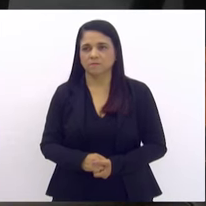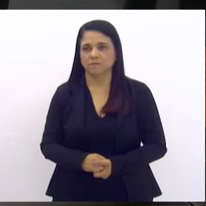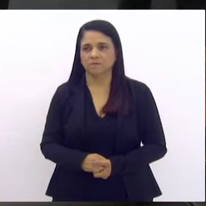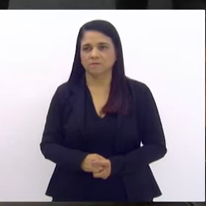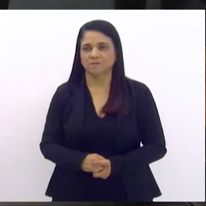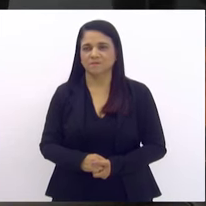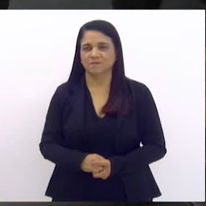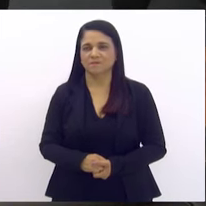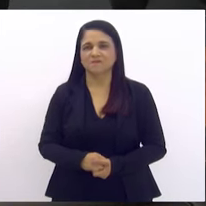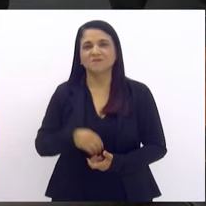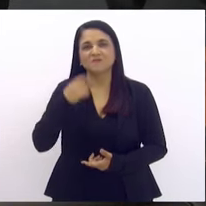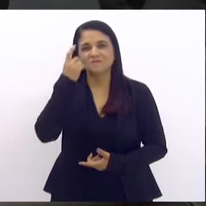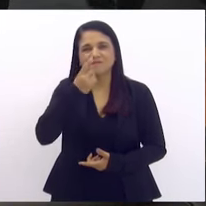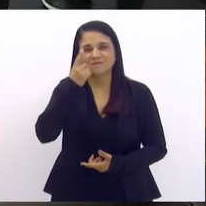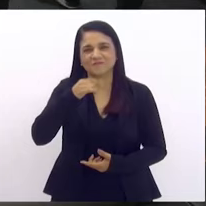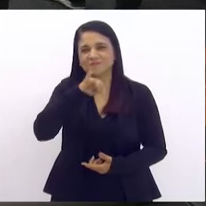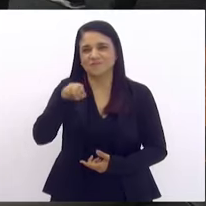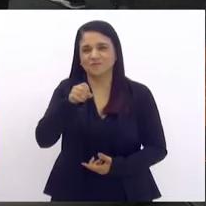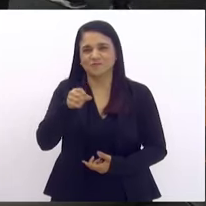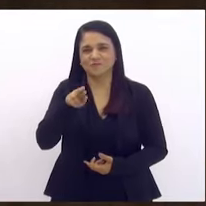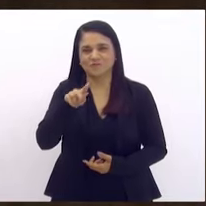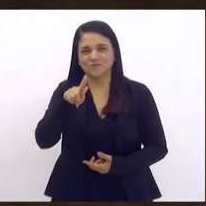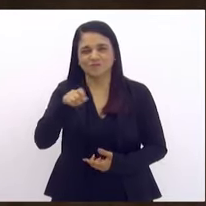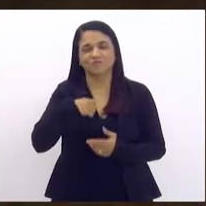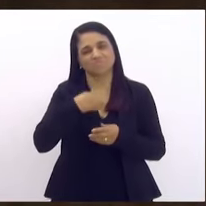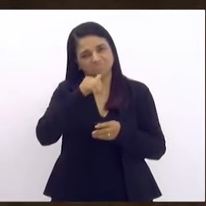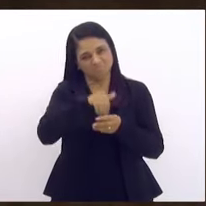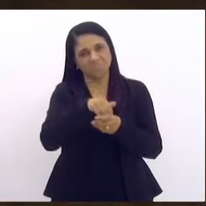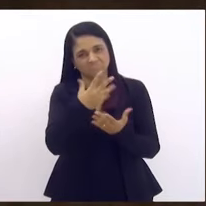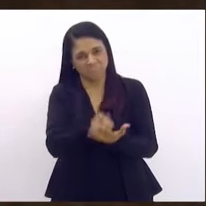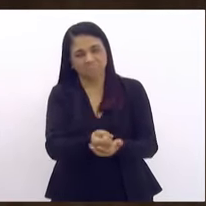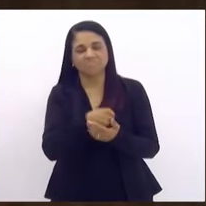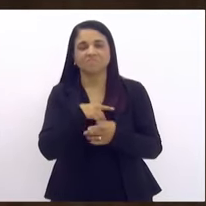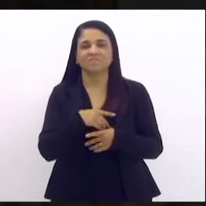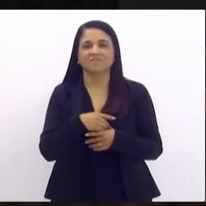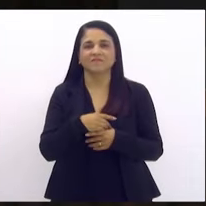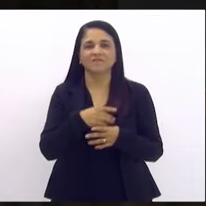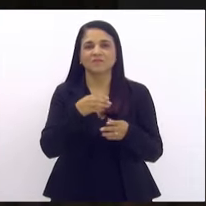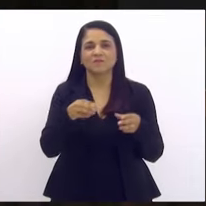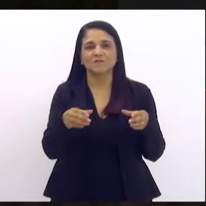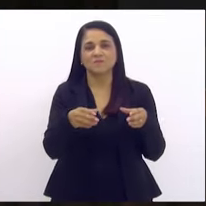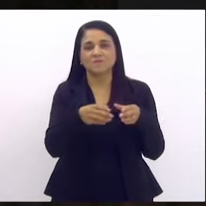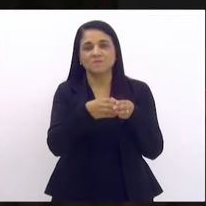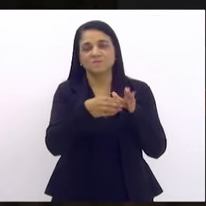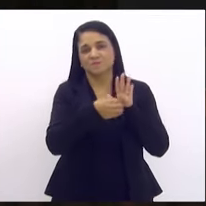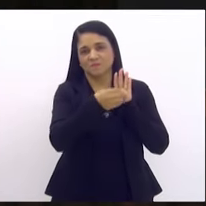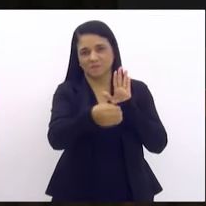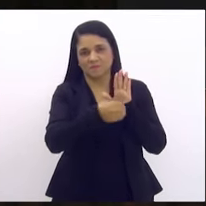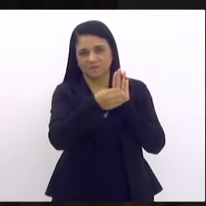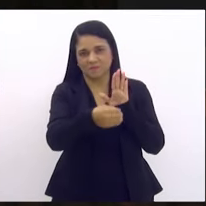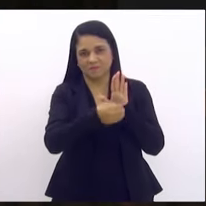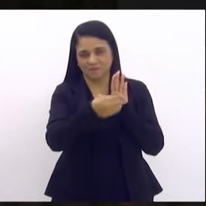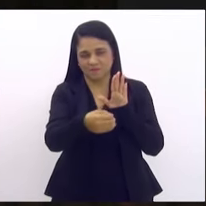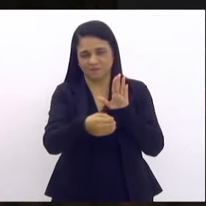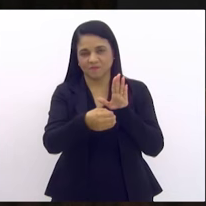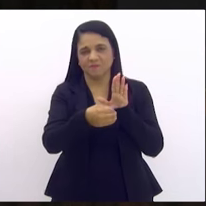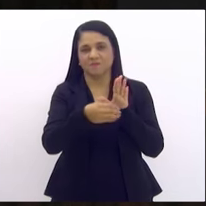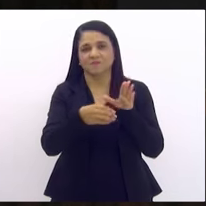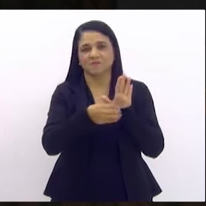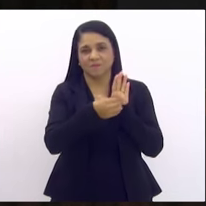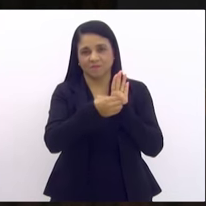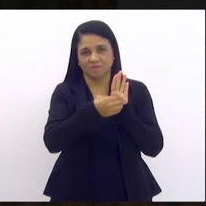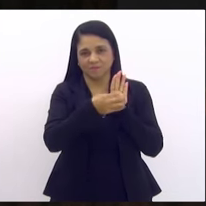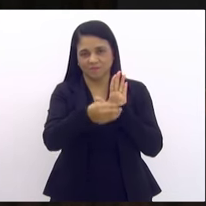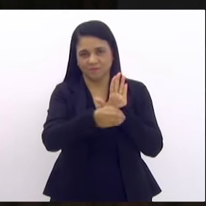desinho do deputado Jorge Felipe favorável também Presidente parecer da comissão de assuntos municipais em desenvolvimentos